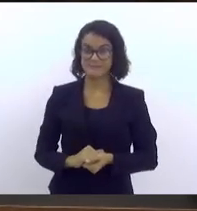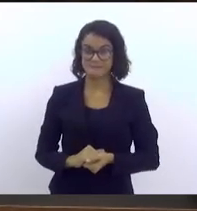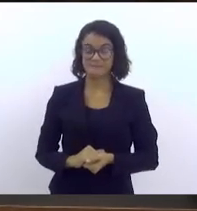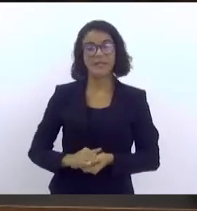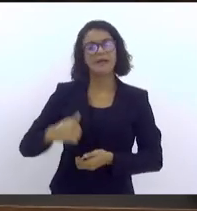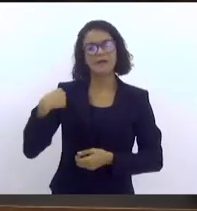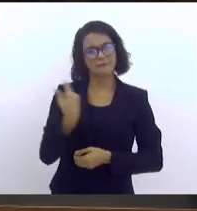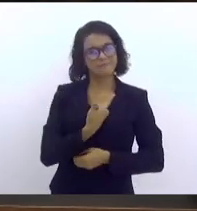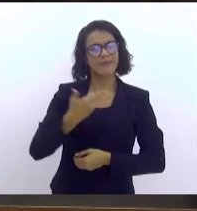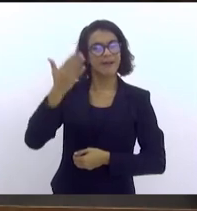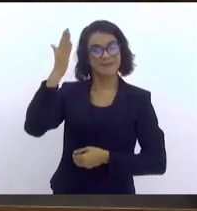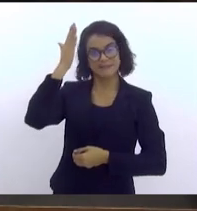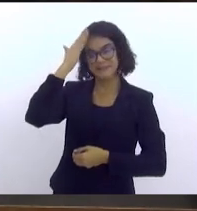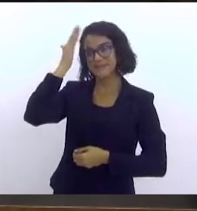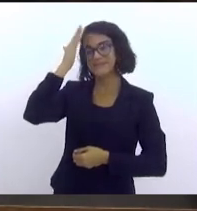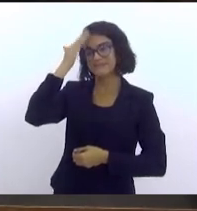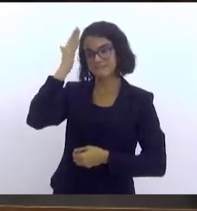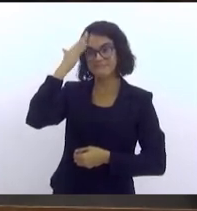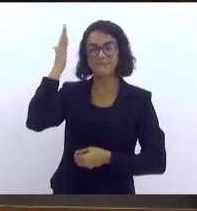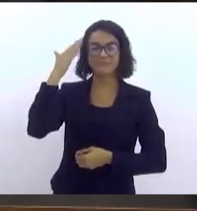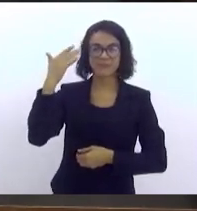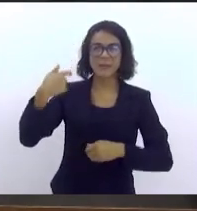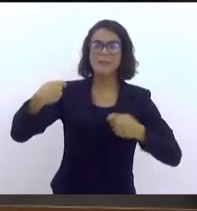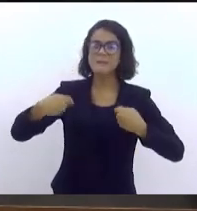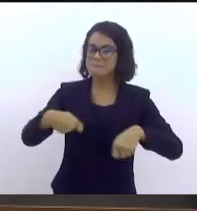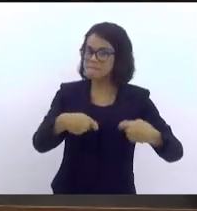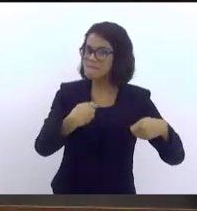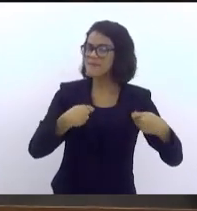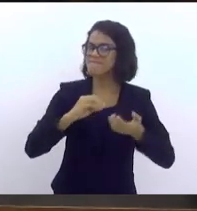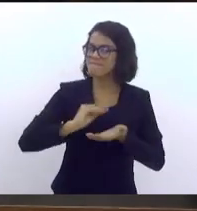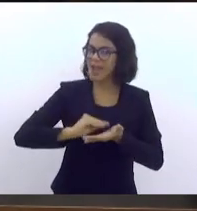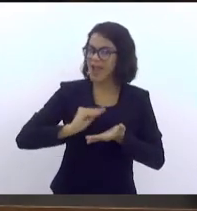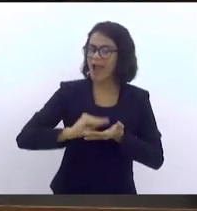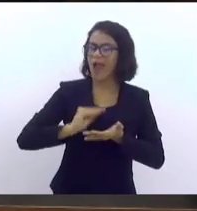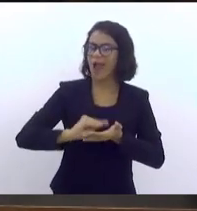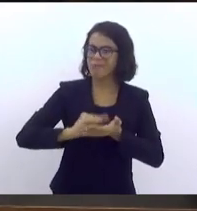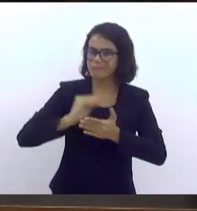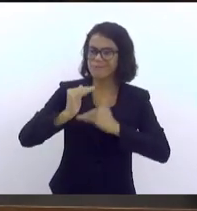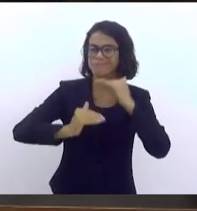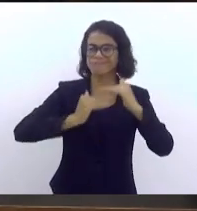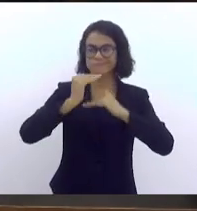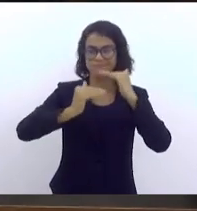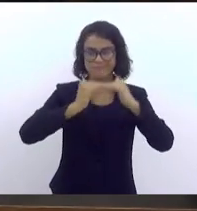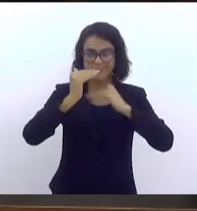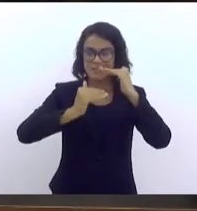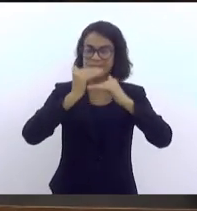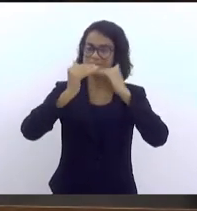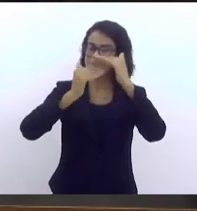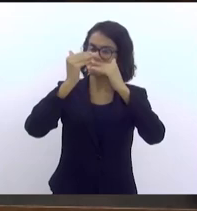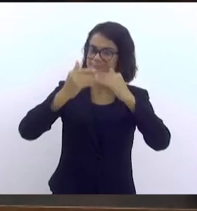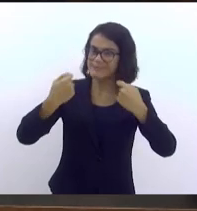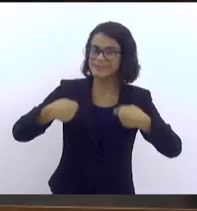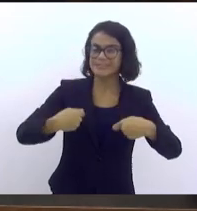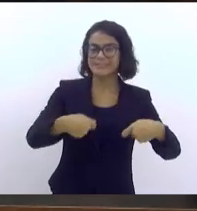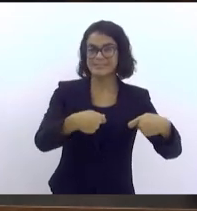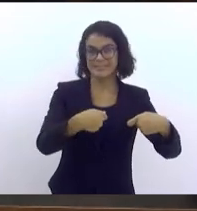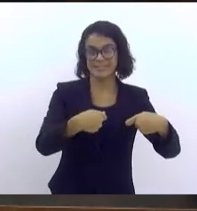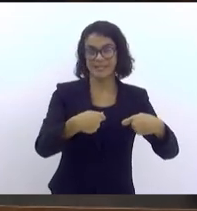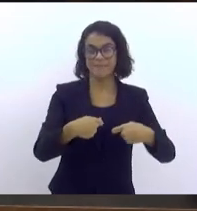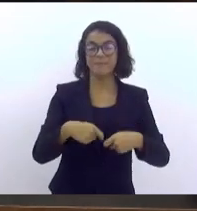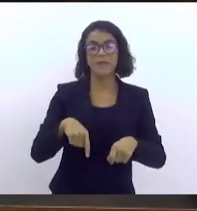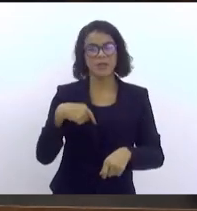sabemos que há muito o que ser feito revisamos avançar cada vez mais